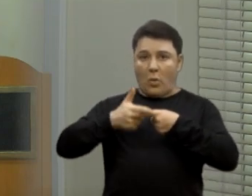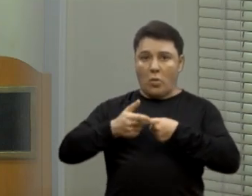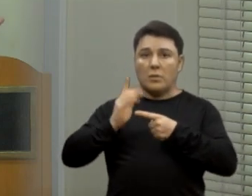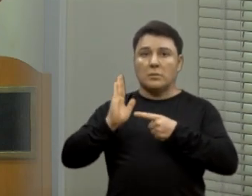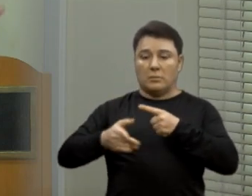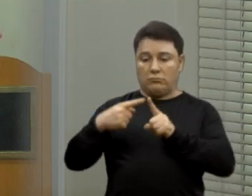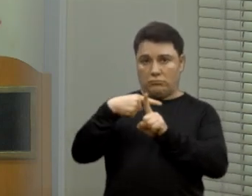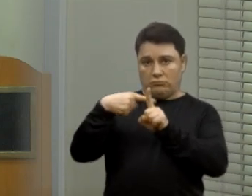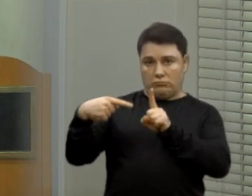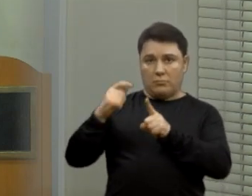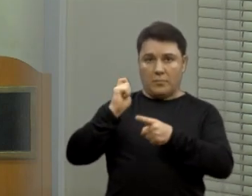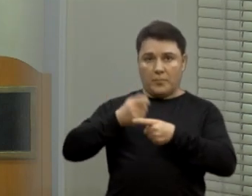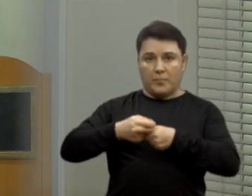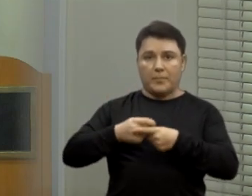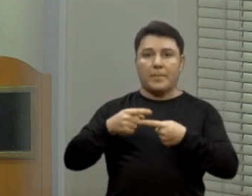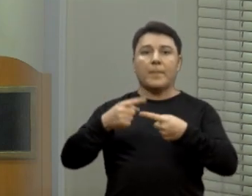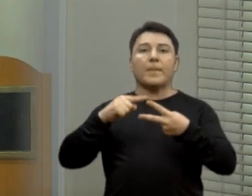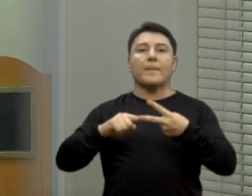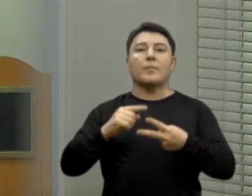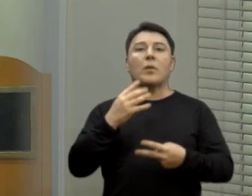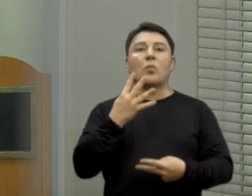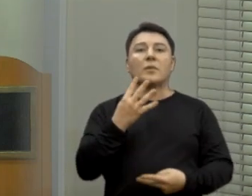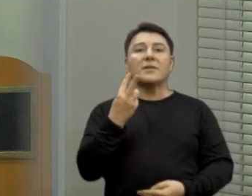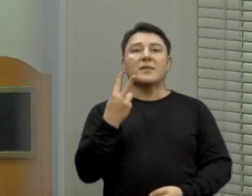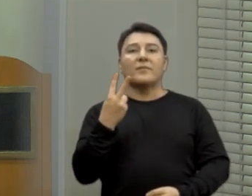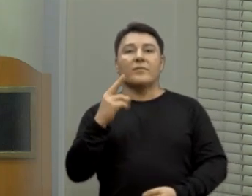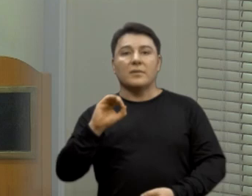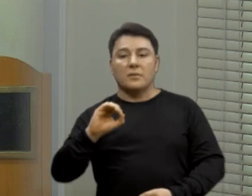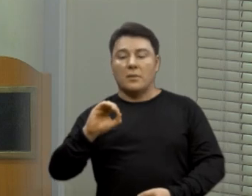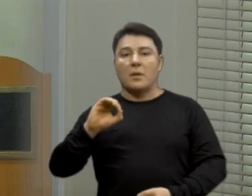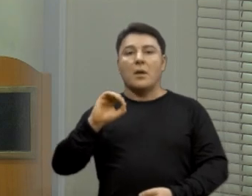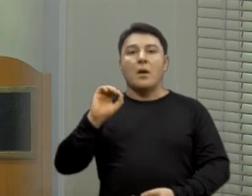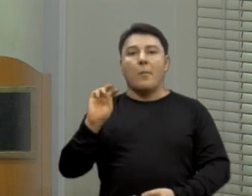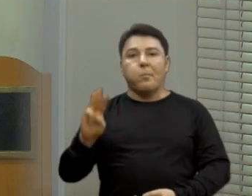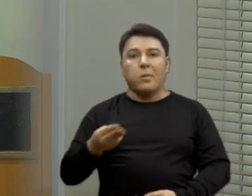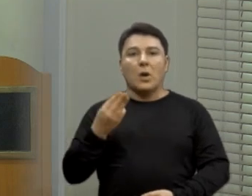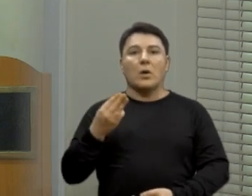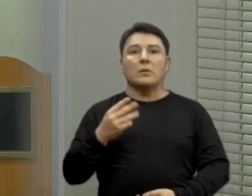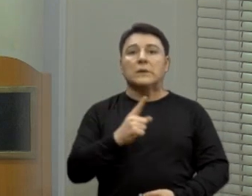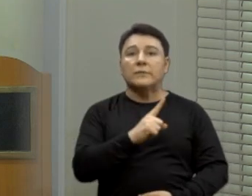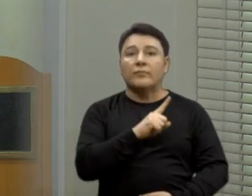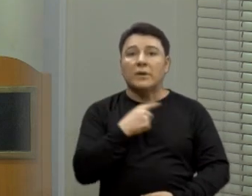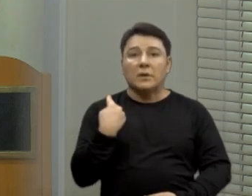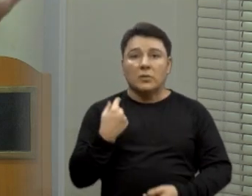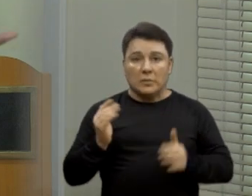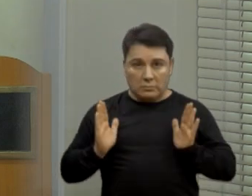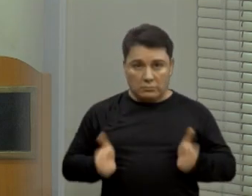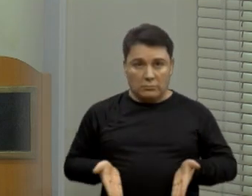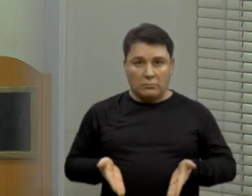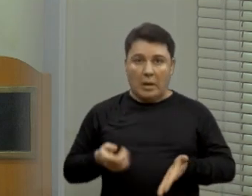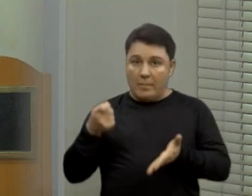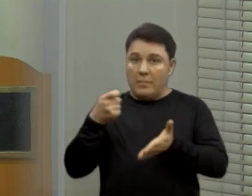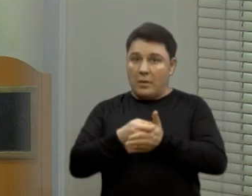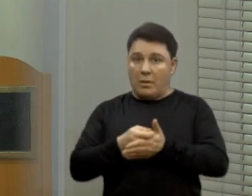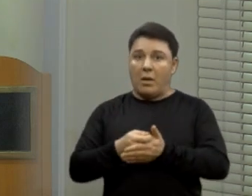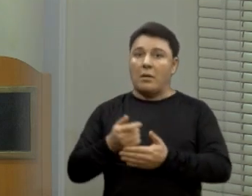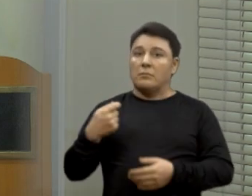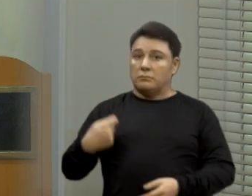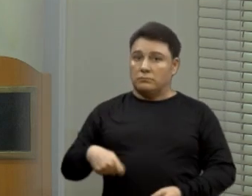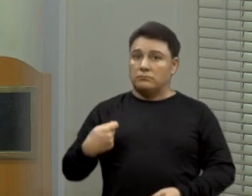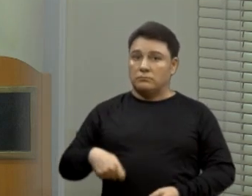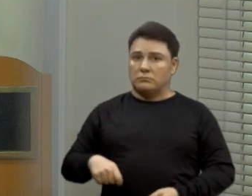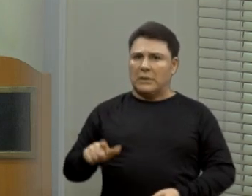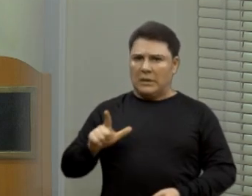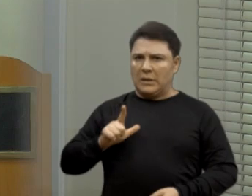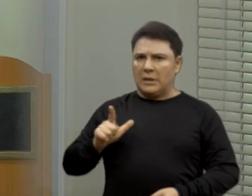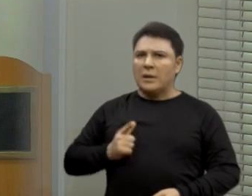vão receber com uma dívida de 420 milhões vencida, essa dívida vencida já precisaria ter sido paga, se vai ter